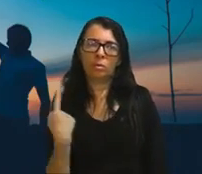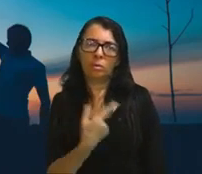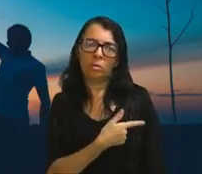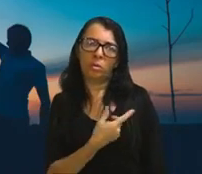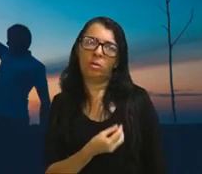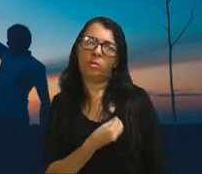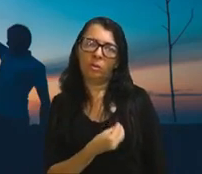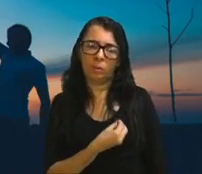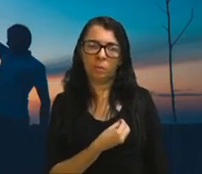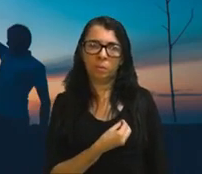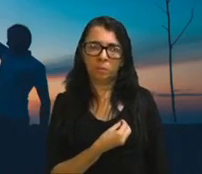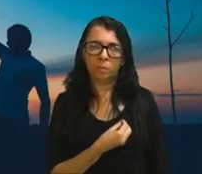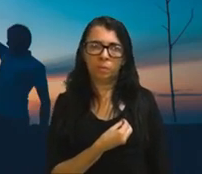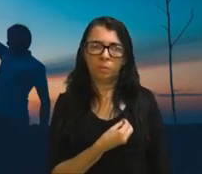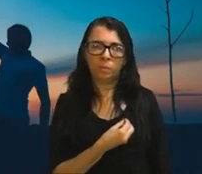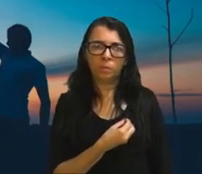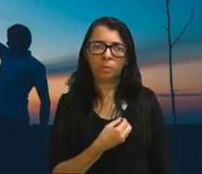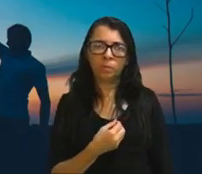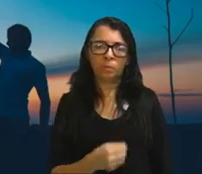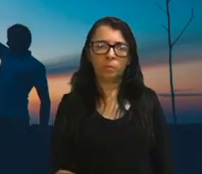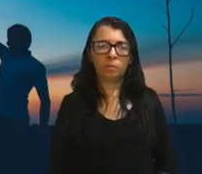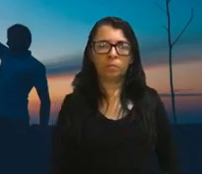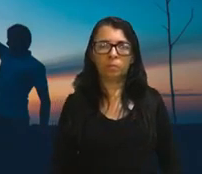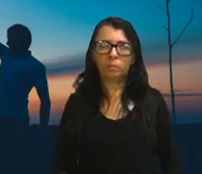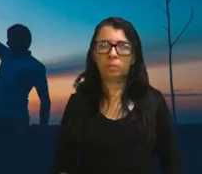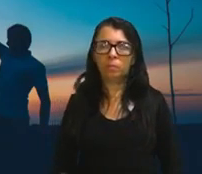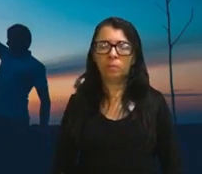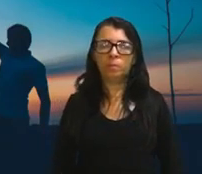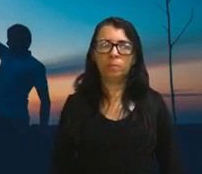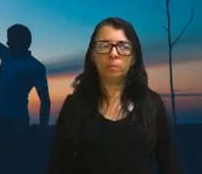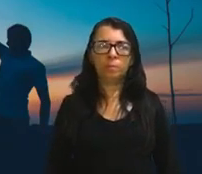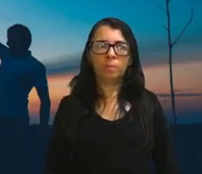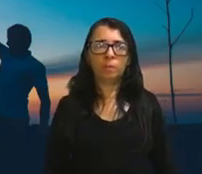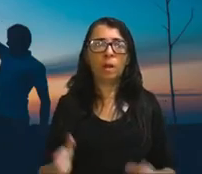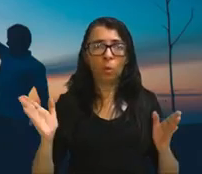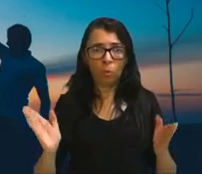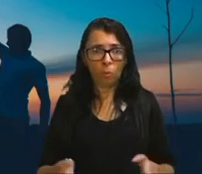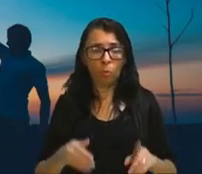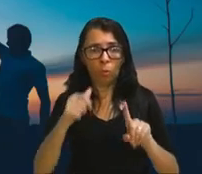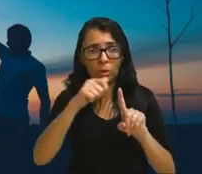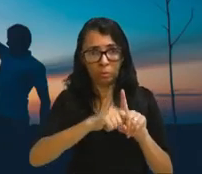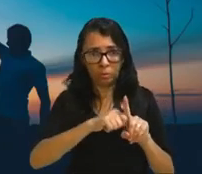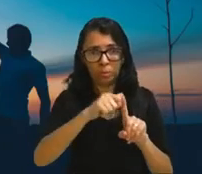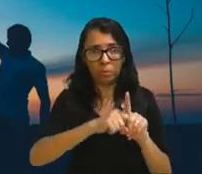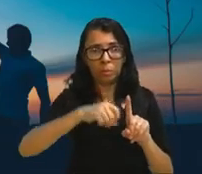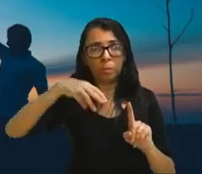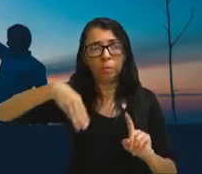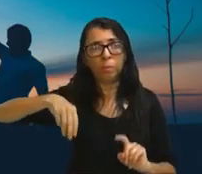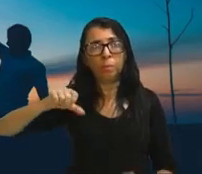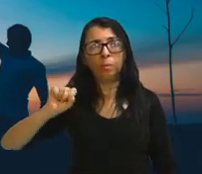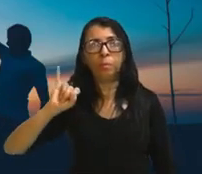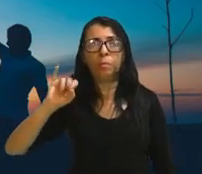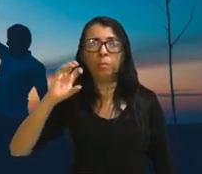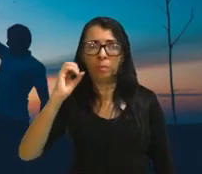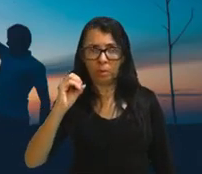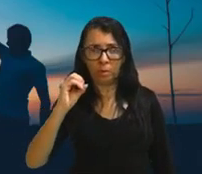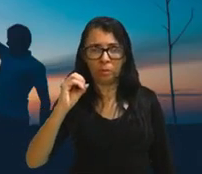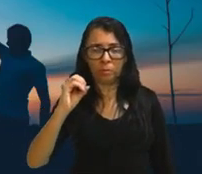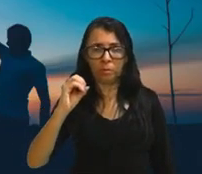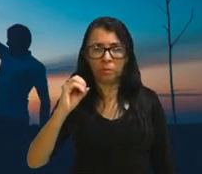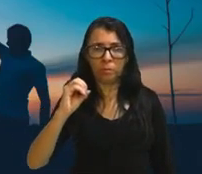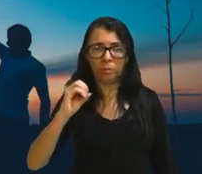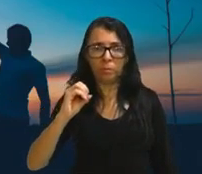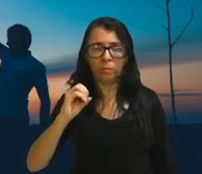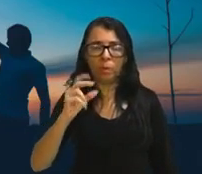E o pastor tem postado os motivos de oração da Junta de Missões. Eu sei que você